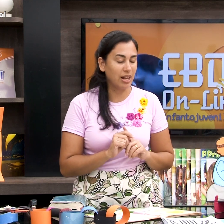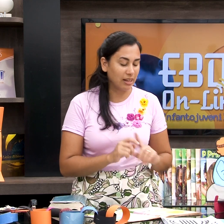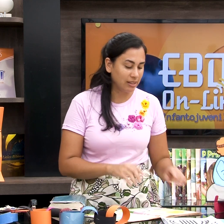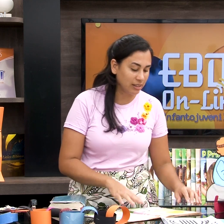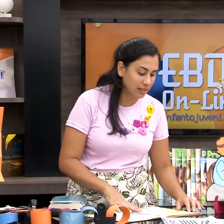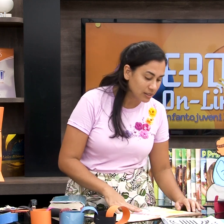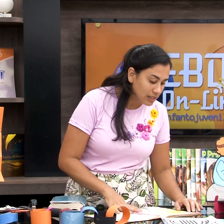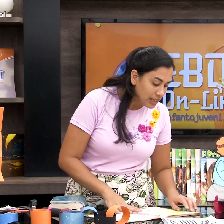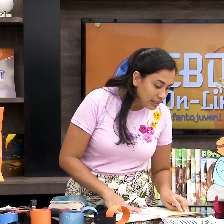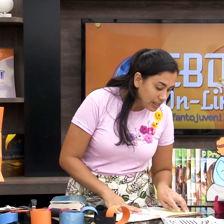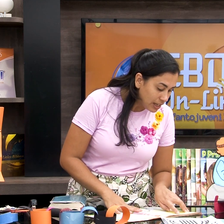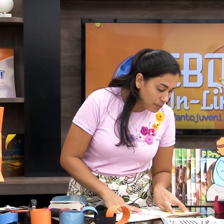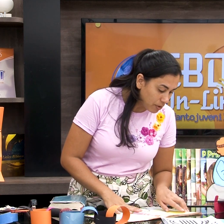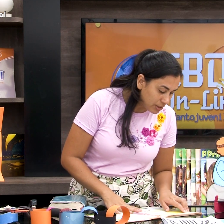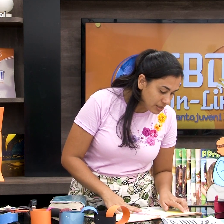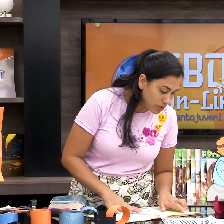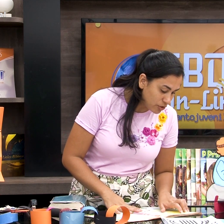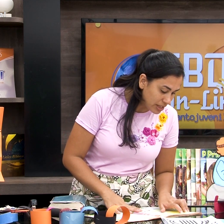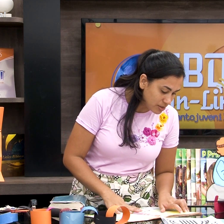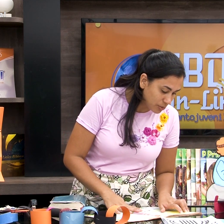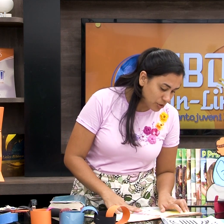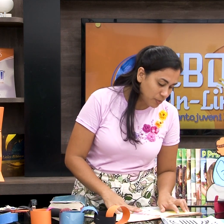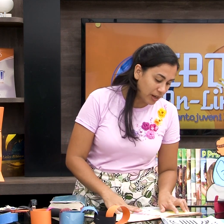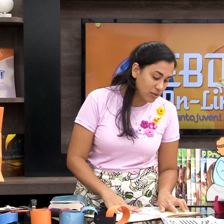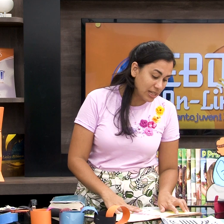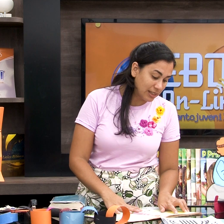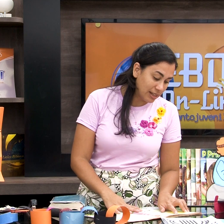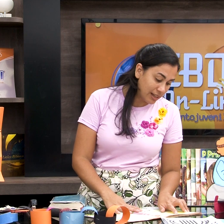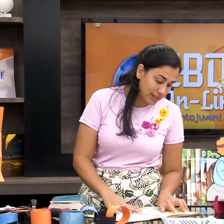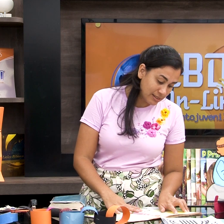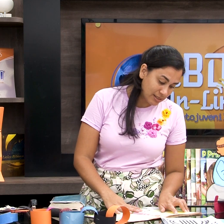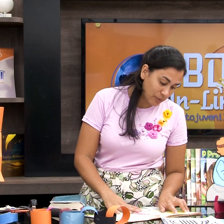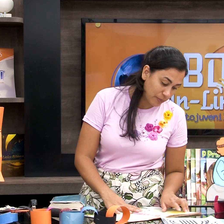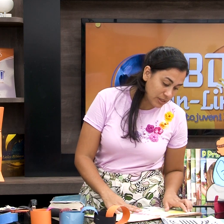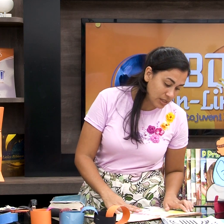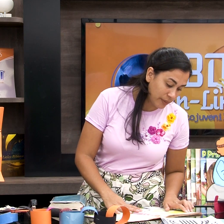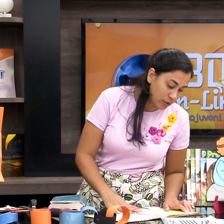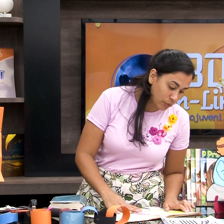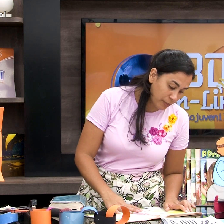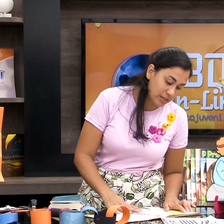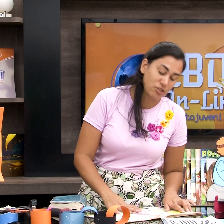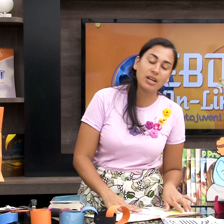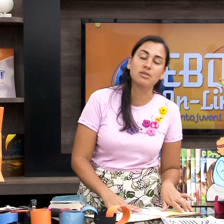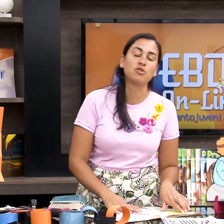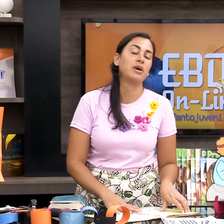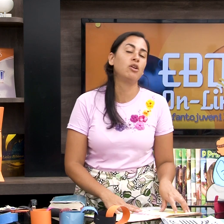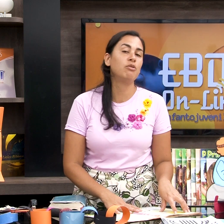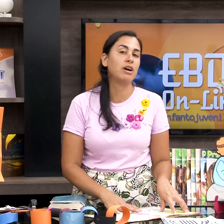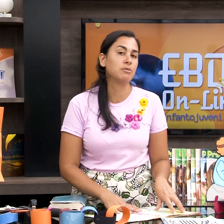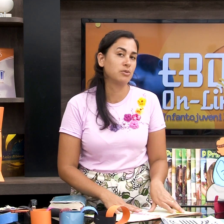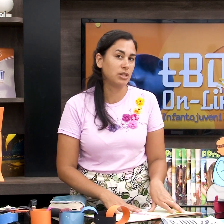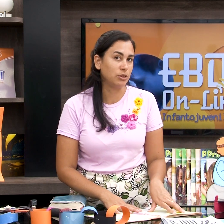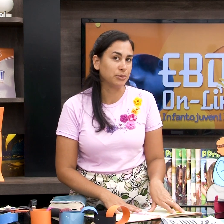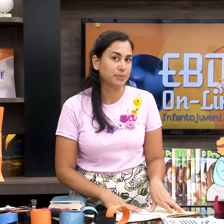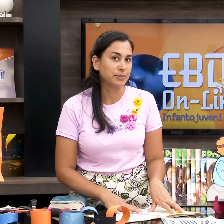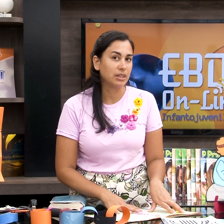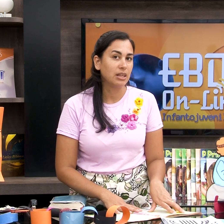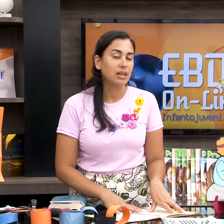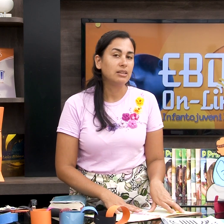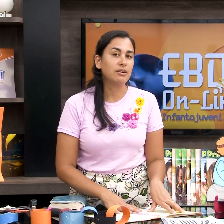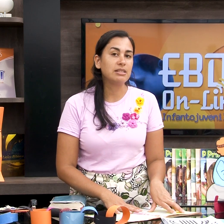Ele vai falar aqui, né? Ele providenciou Jesus para nossa eterna redenção. São inúmeras as razões para louvarmos o